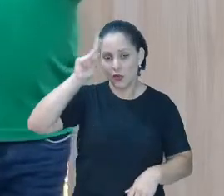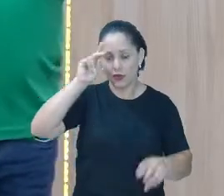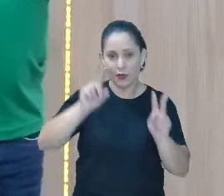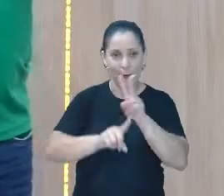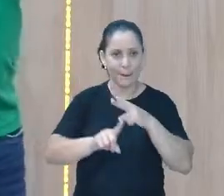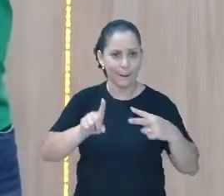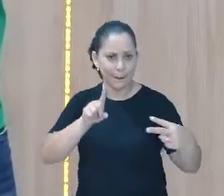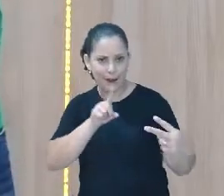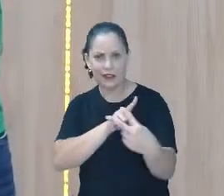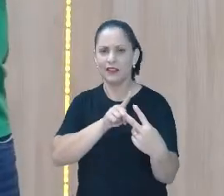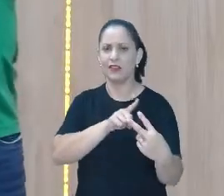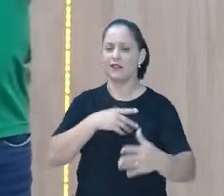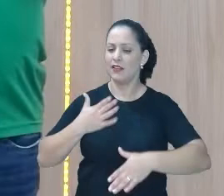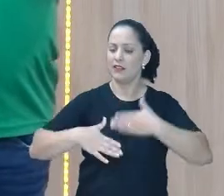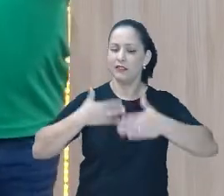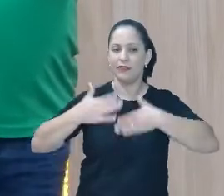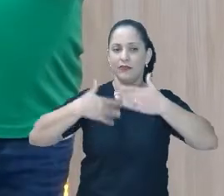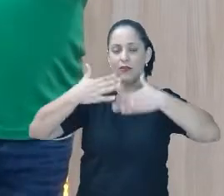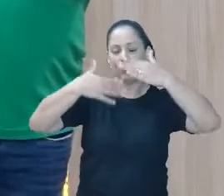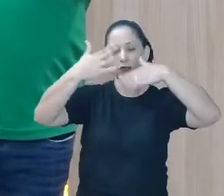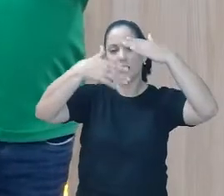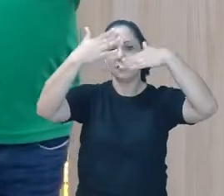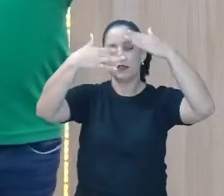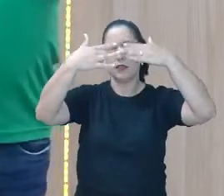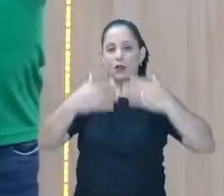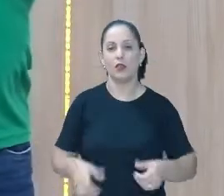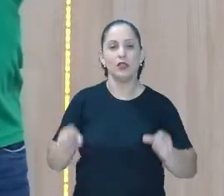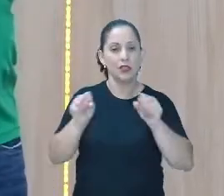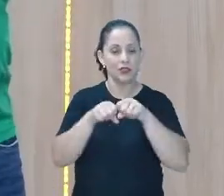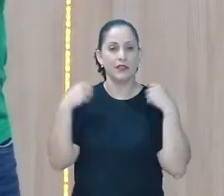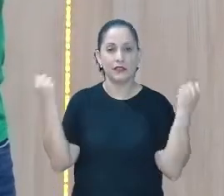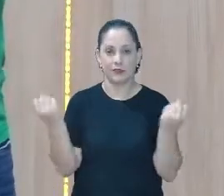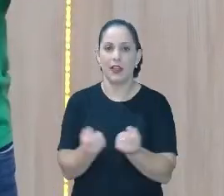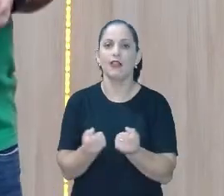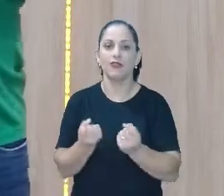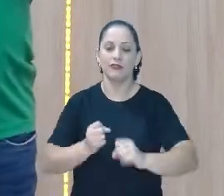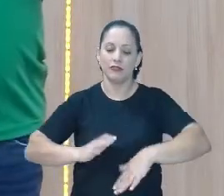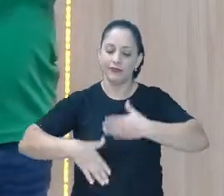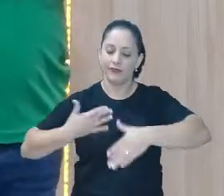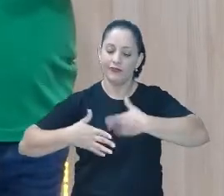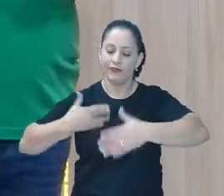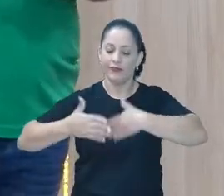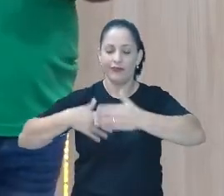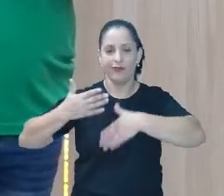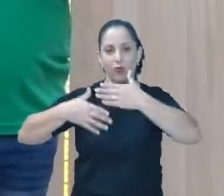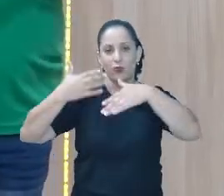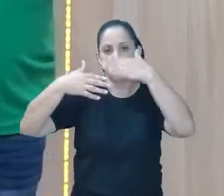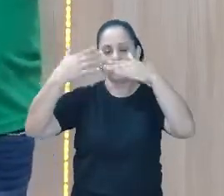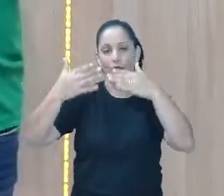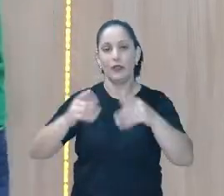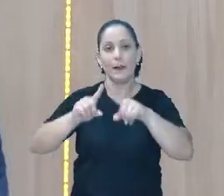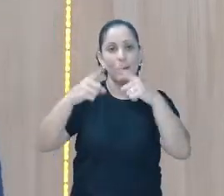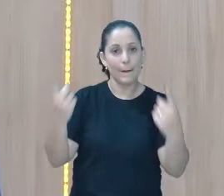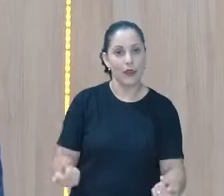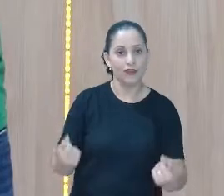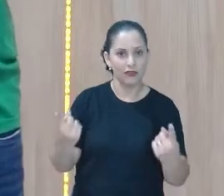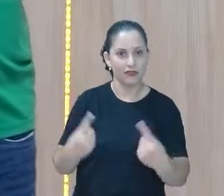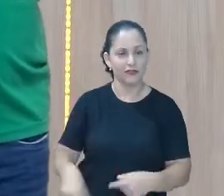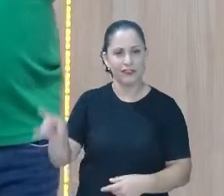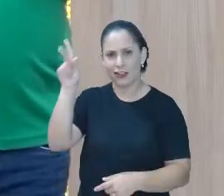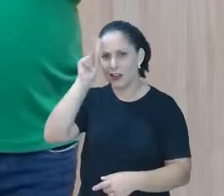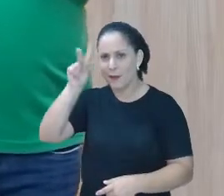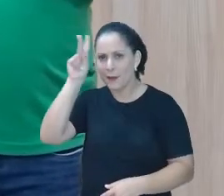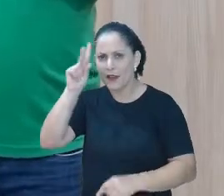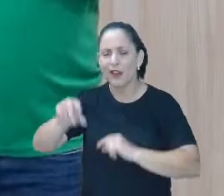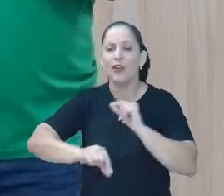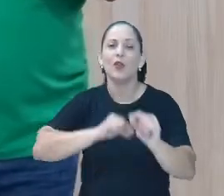né, evolutiva, né, a perspectiva de que as sociedades elas evoluem, mas a gente tem que lembrar que não necessariamente